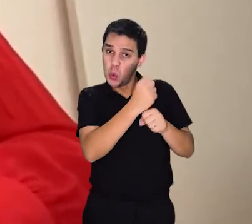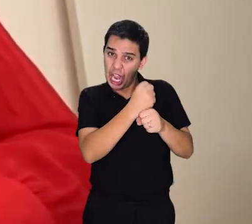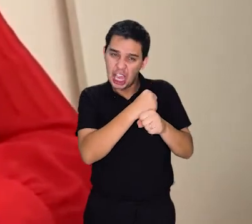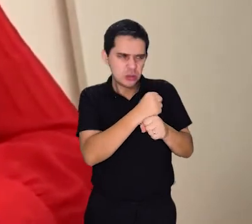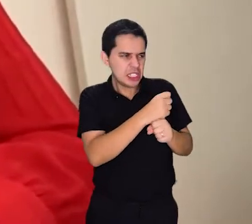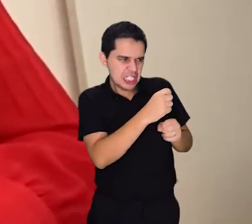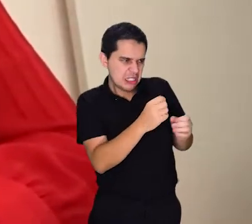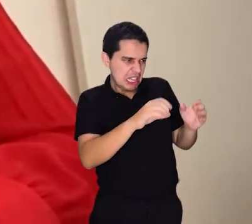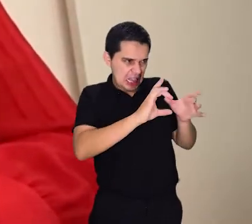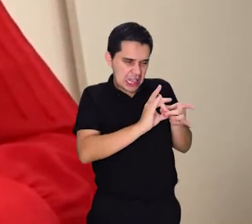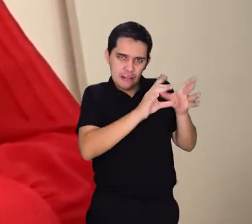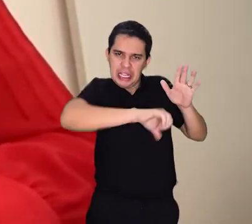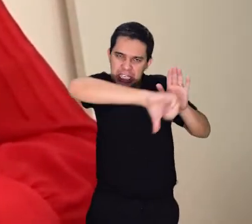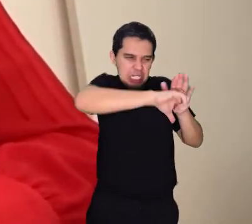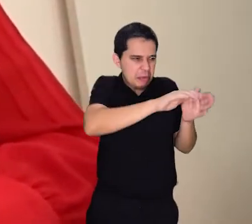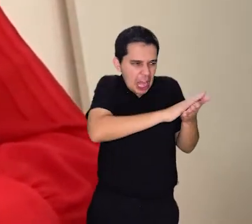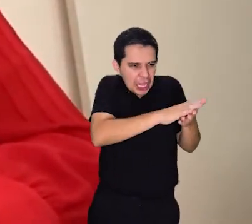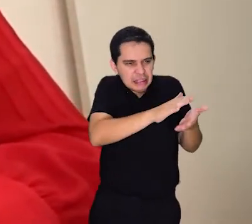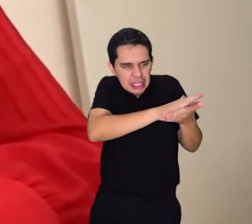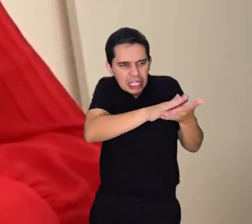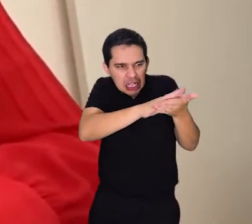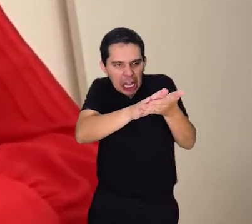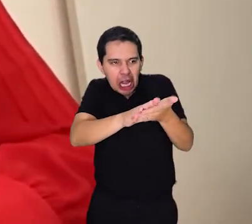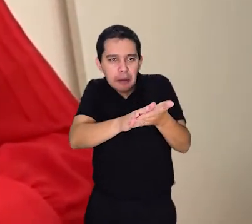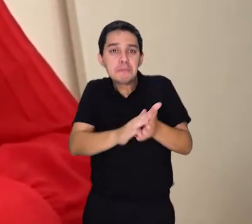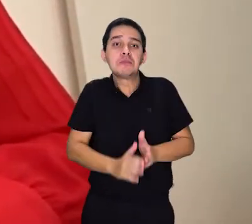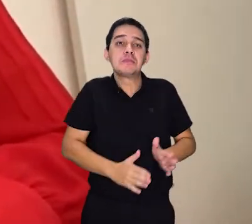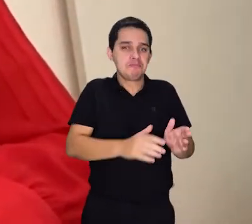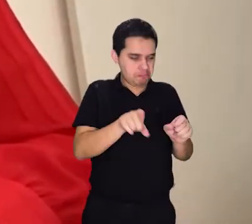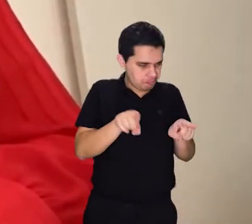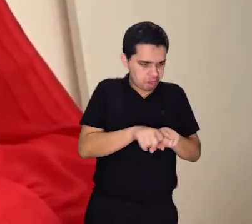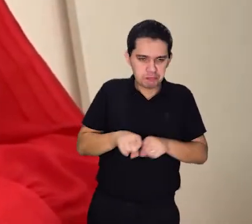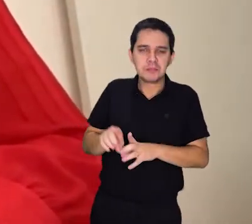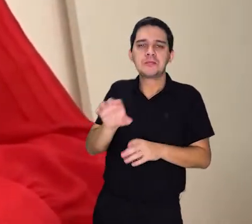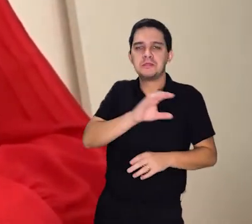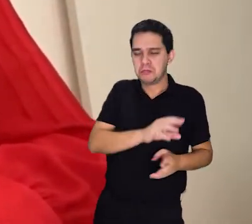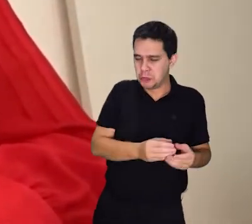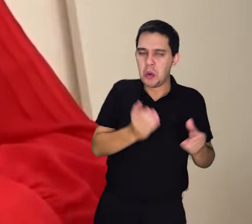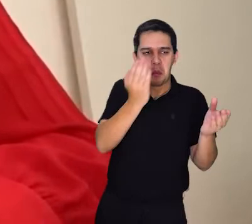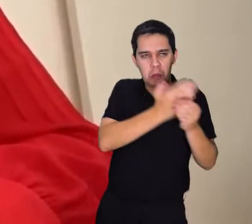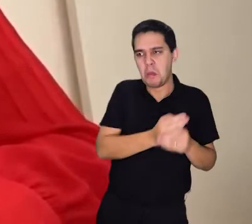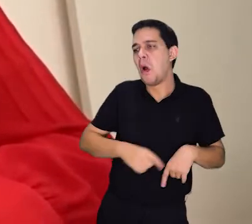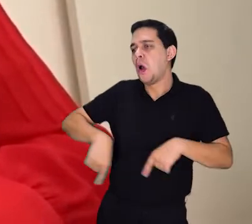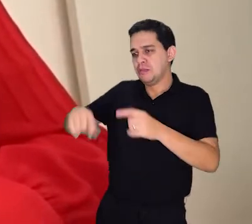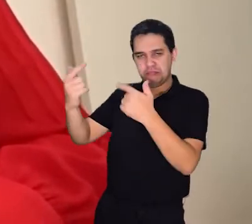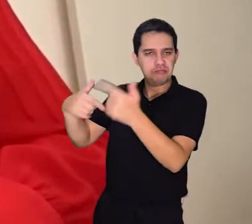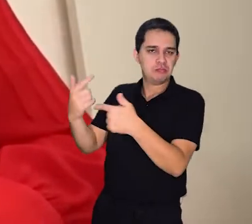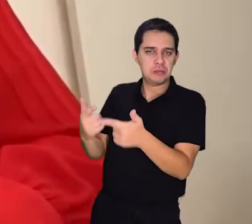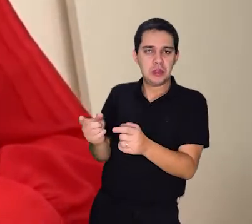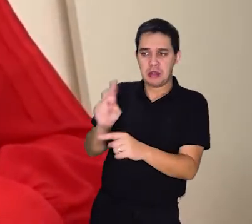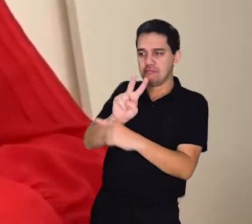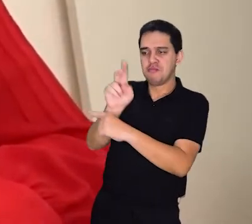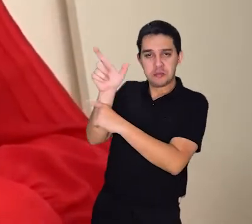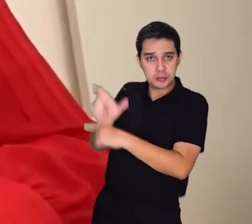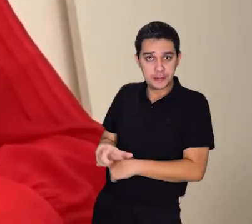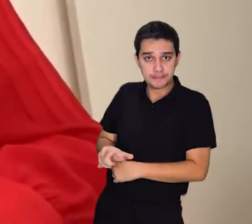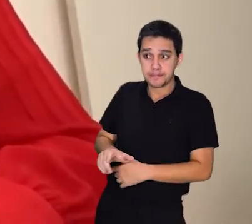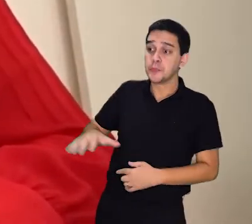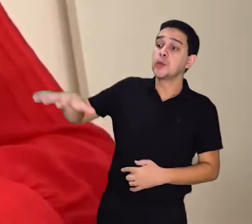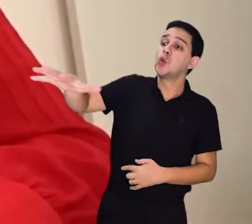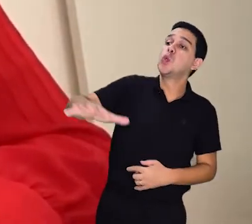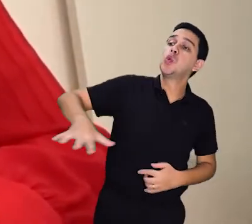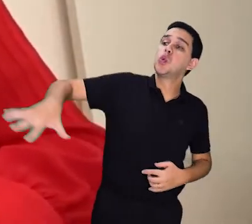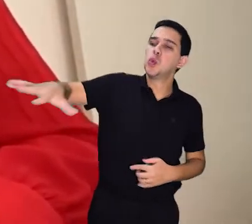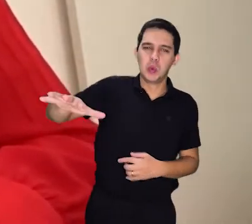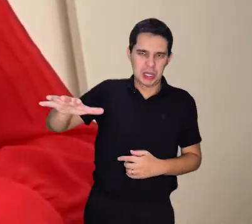Ministério Público. O Ministério Público pediu uma oitiva antecipada desses adolescentes, para que eles possam ser imediatamente ouvidos, pedindo